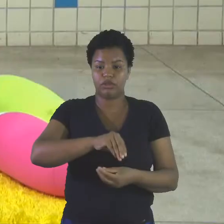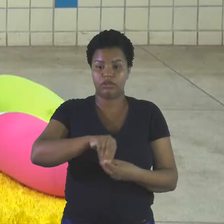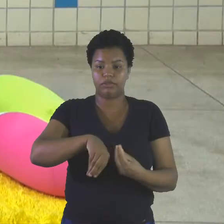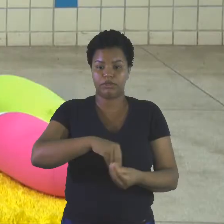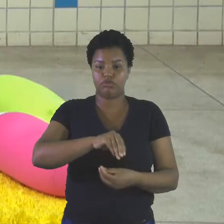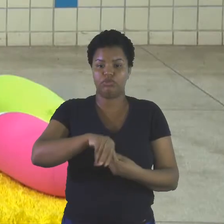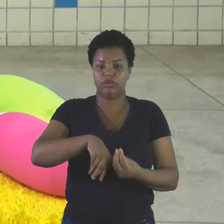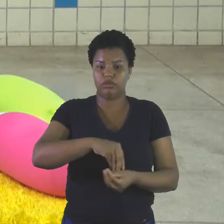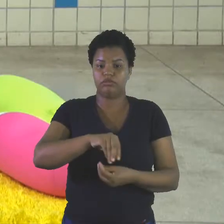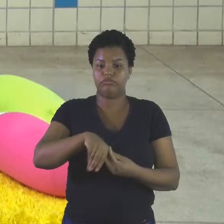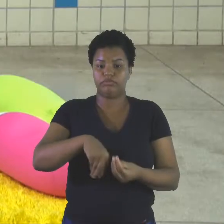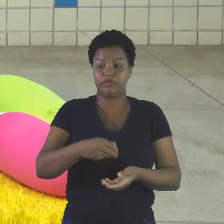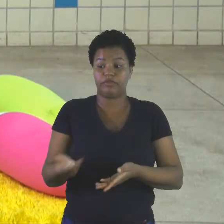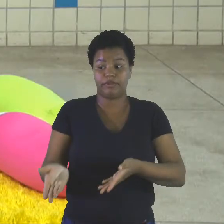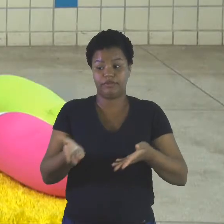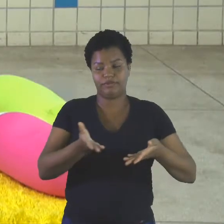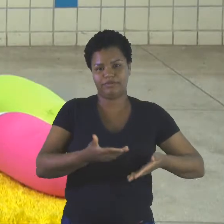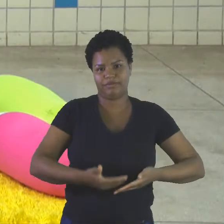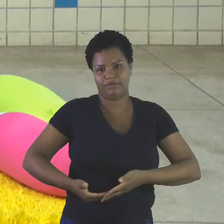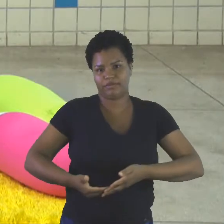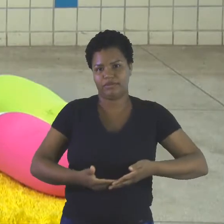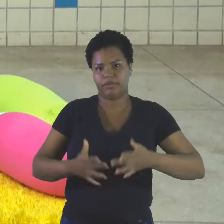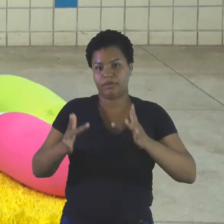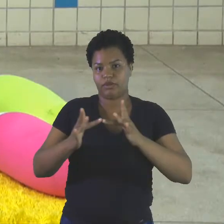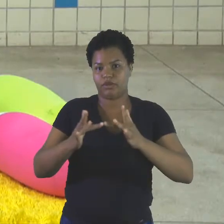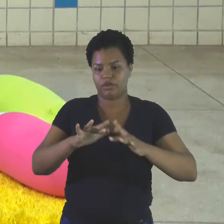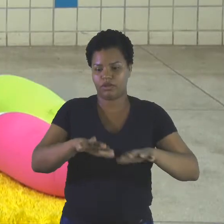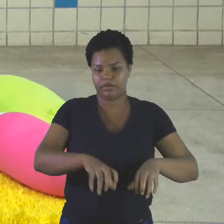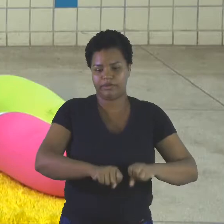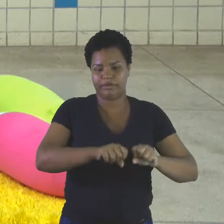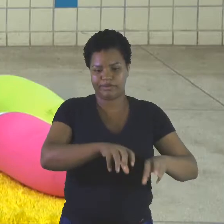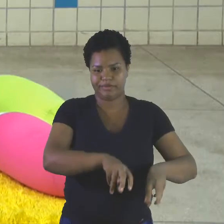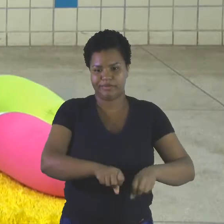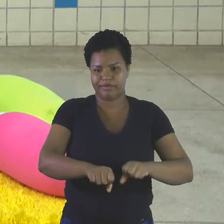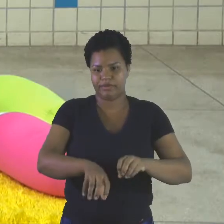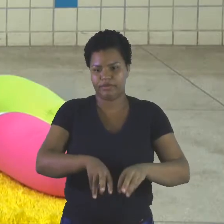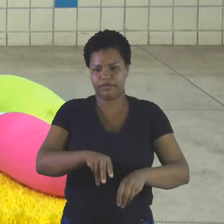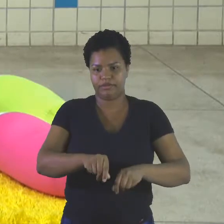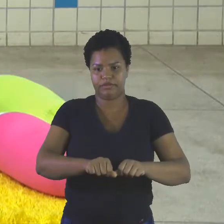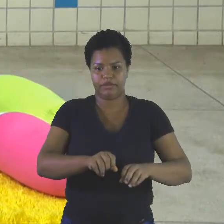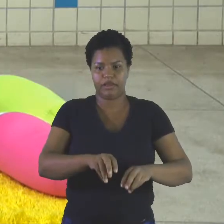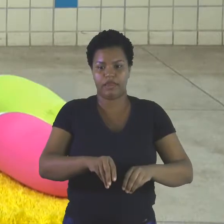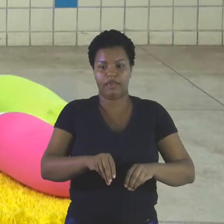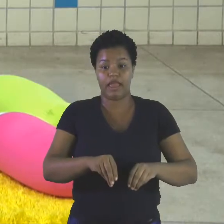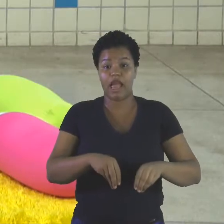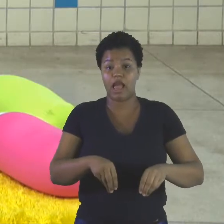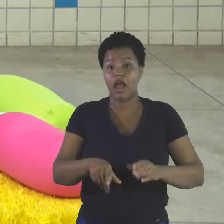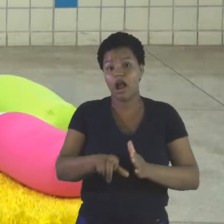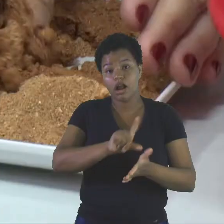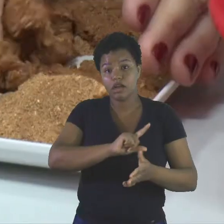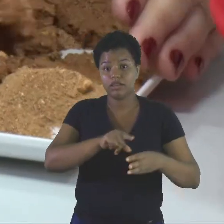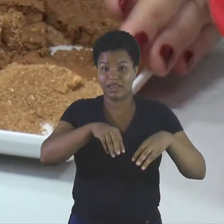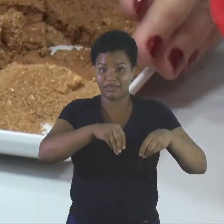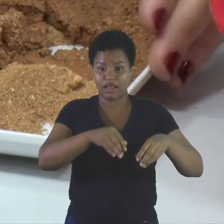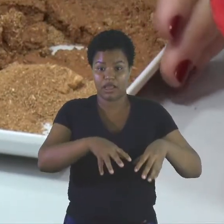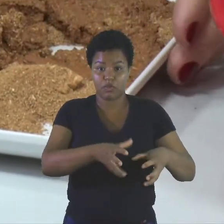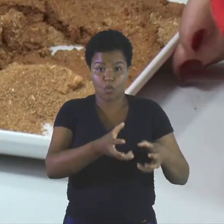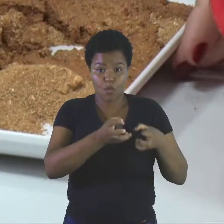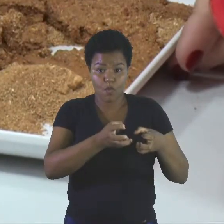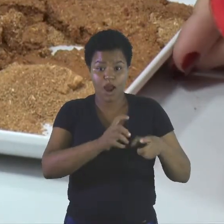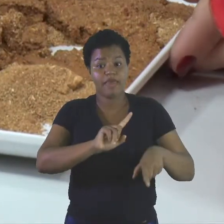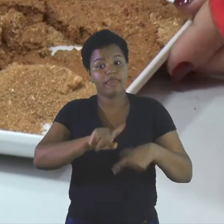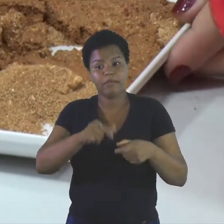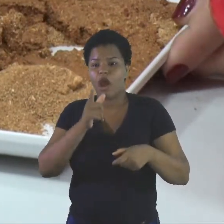você vai convidar o bebê para tocar né nessa terra seca e depois na terra